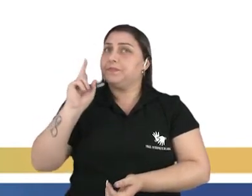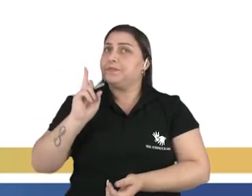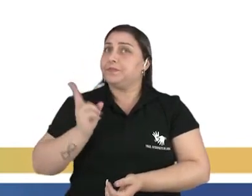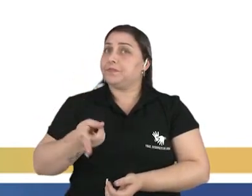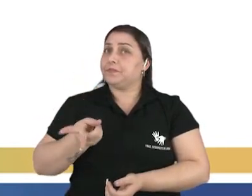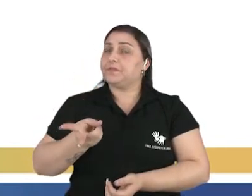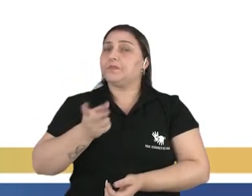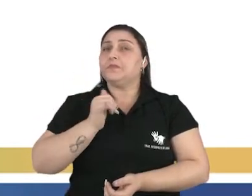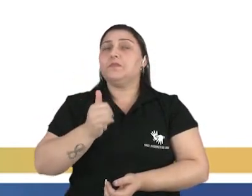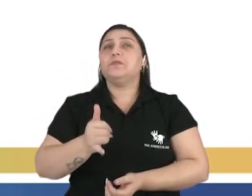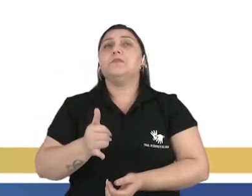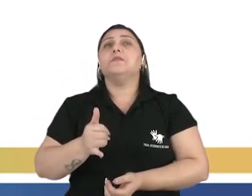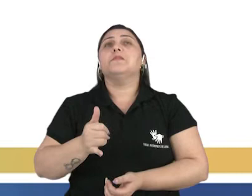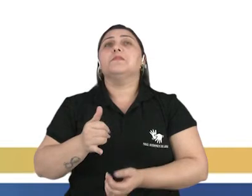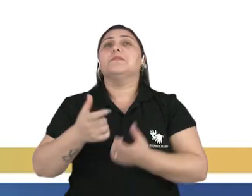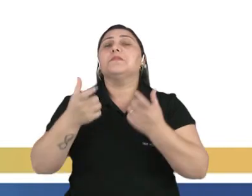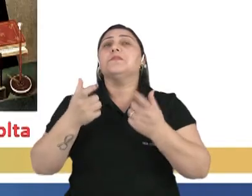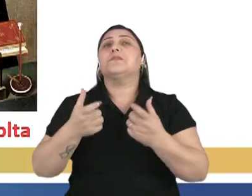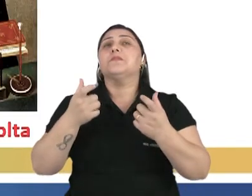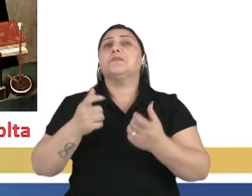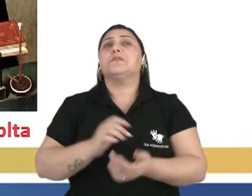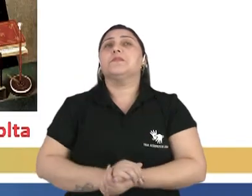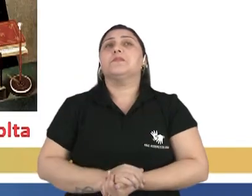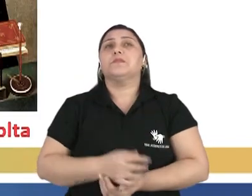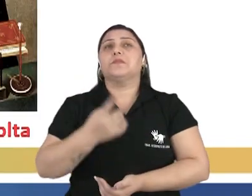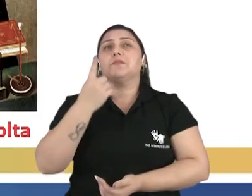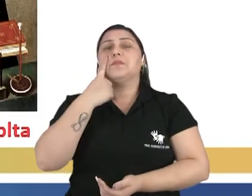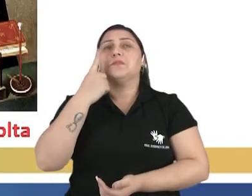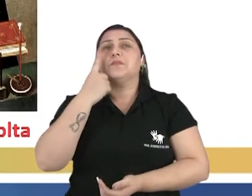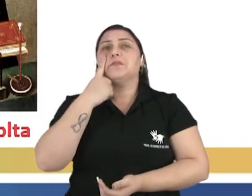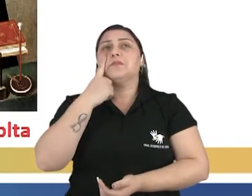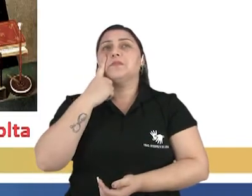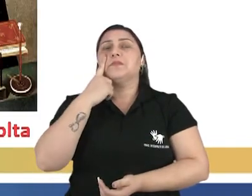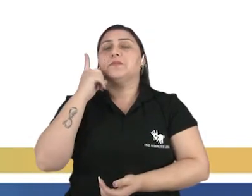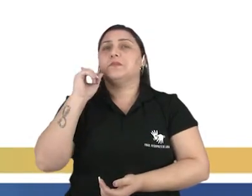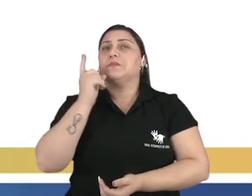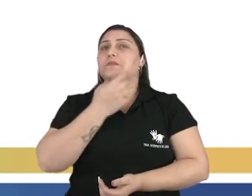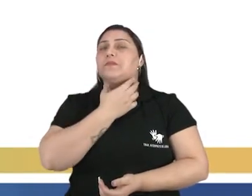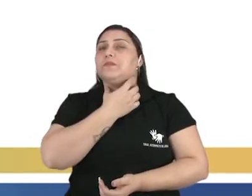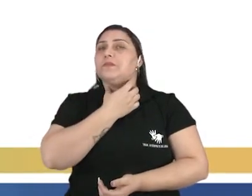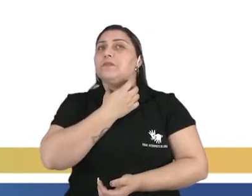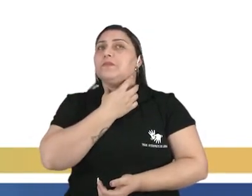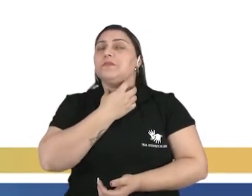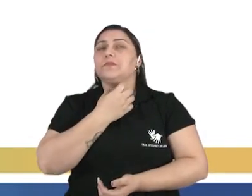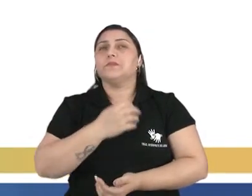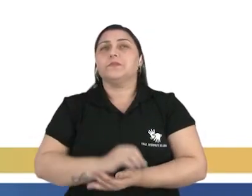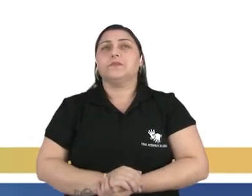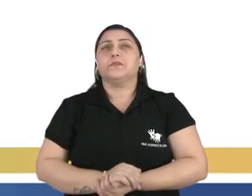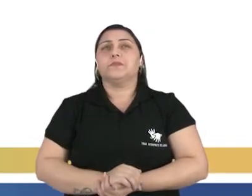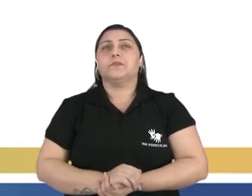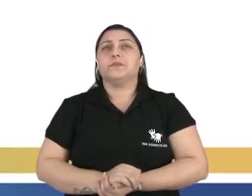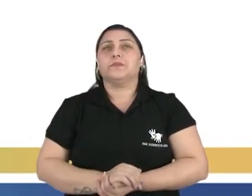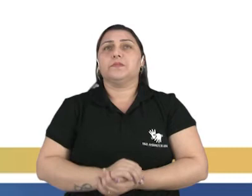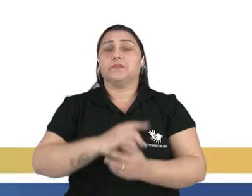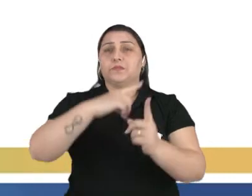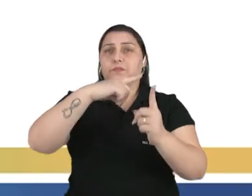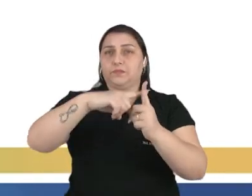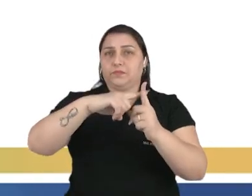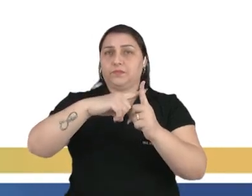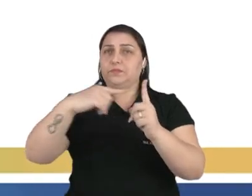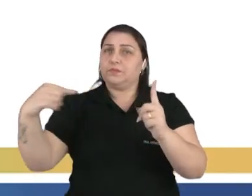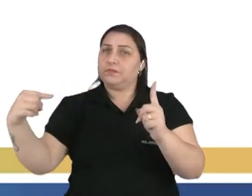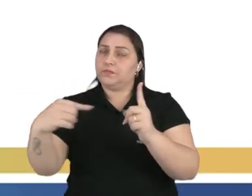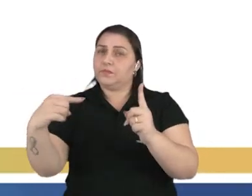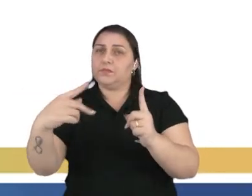coisa. Então as cargas vão sair da onde? Né? Acabamos de ver aqui, ó, da onde é que vem as cargas, né? As cargas vêm da pilha,